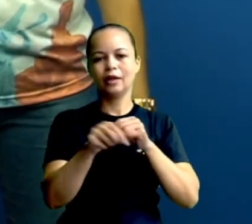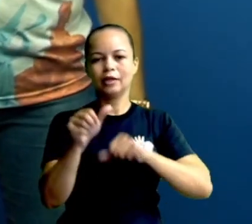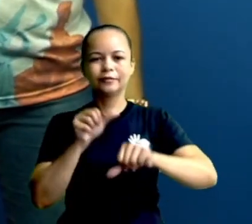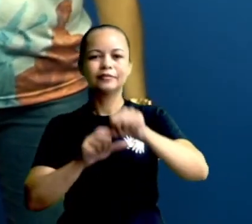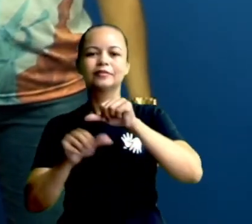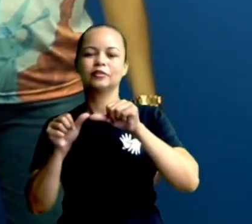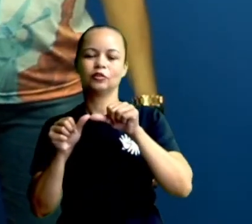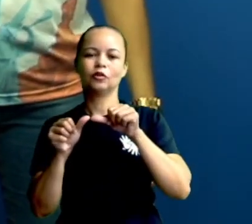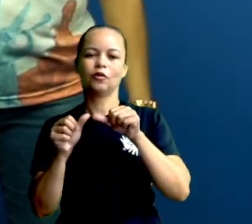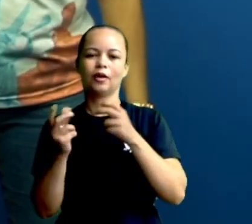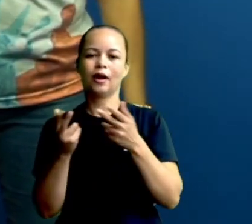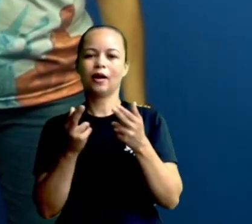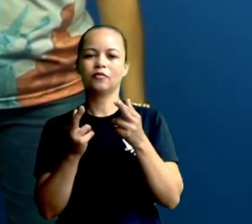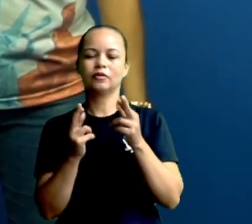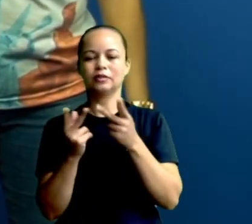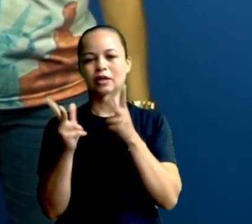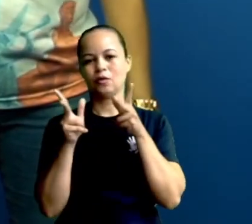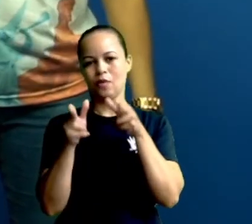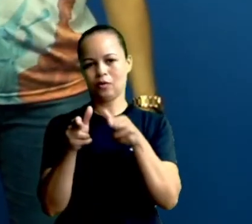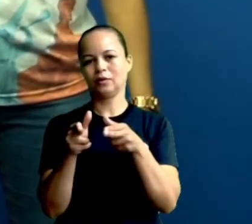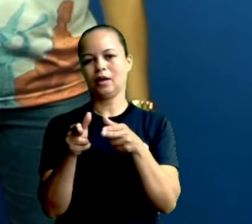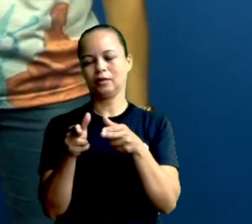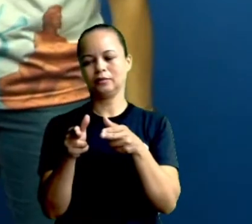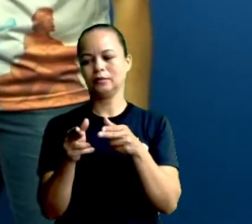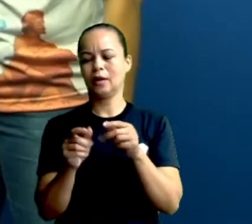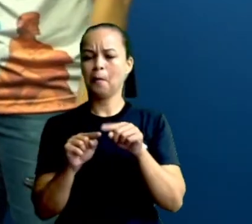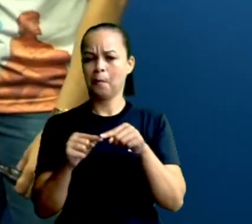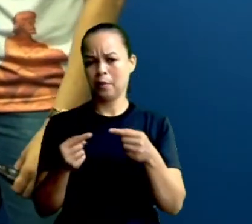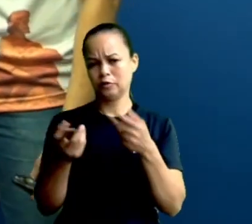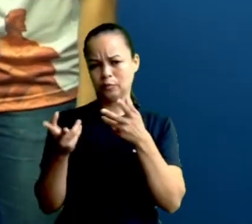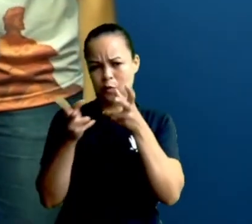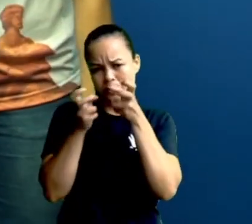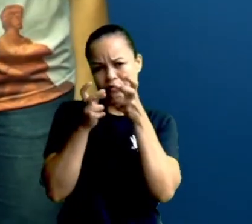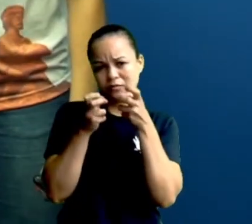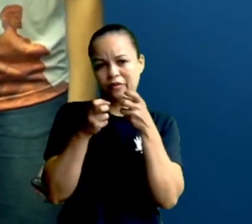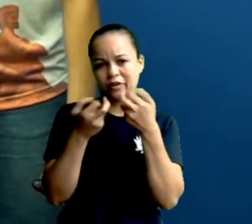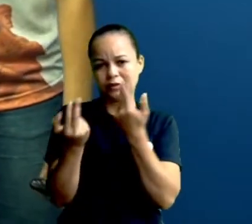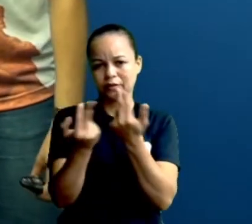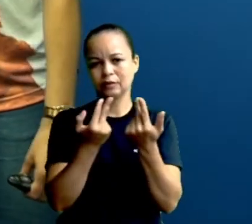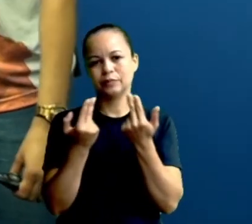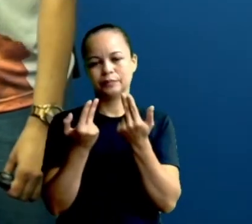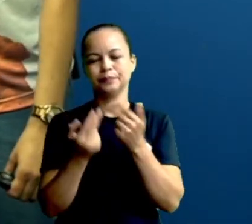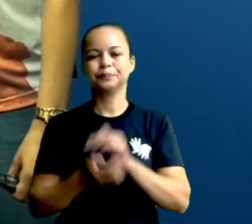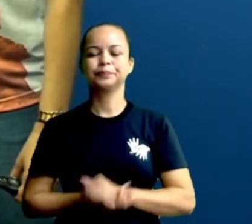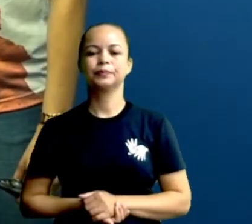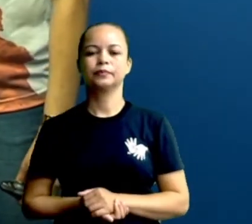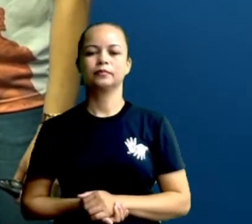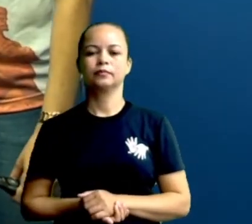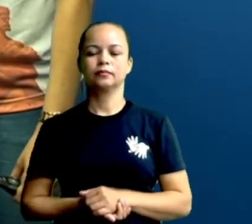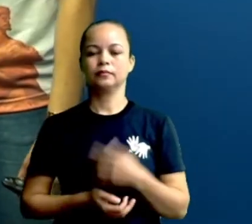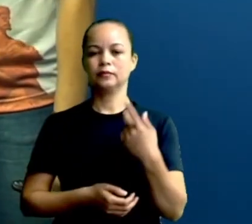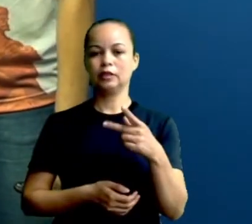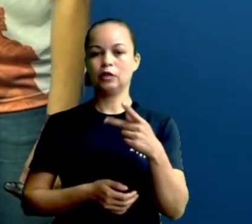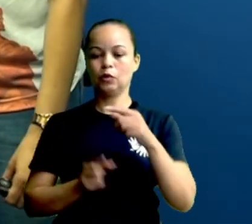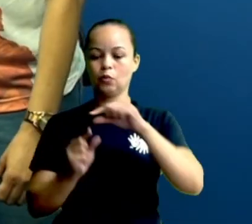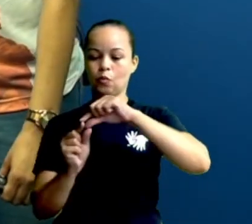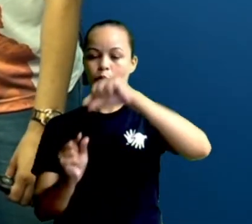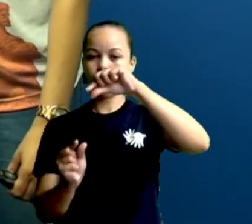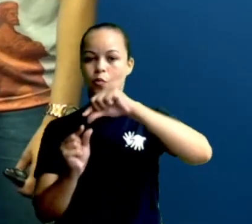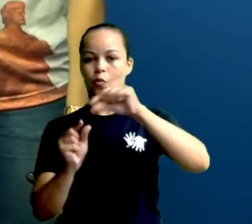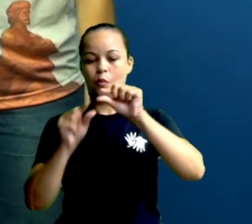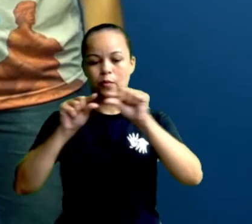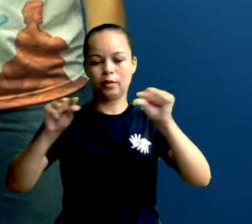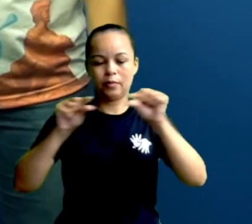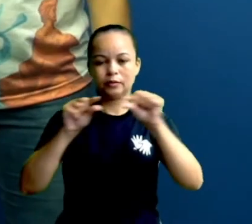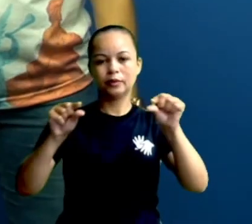ficar com a mesma medida, eles têm a mesma medida. E mesmo que eu não troque, eu consigo observar, tá? E o comprimento desse é a